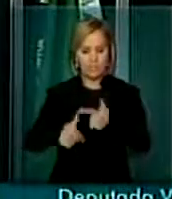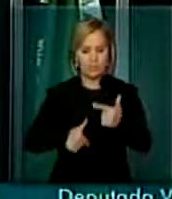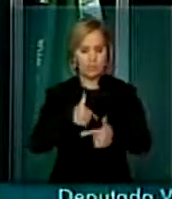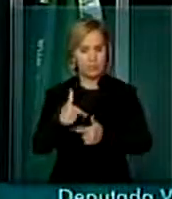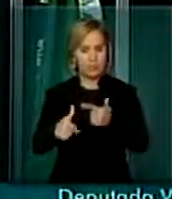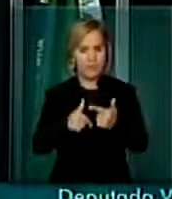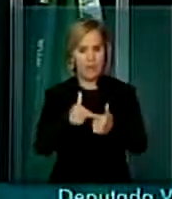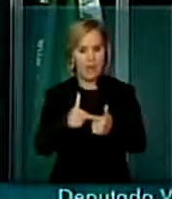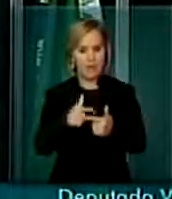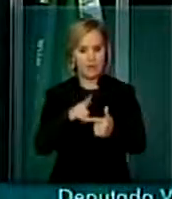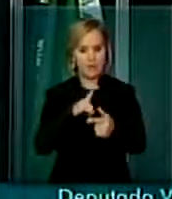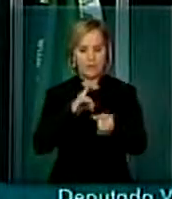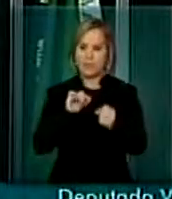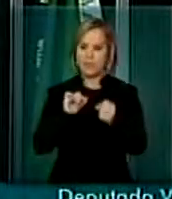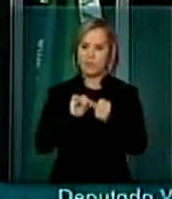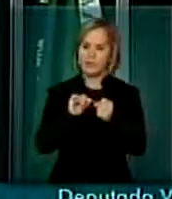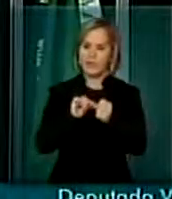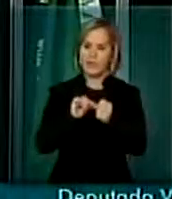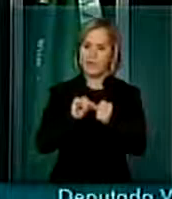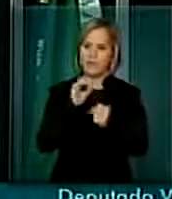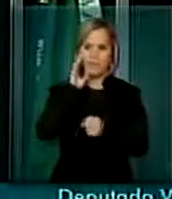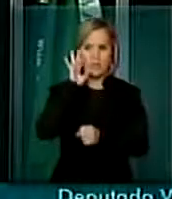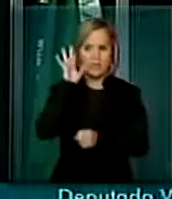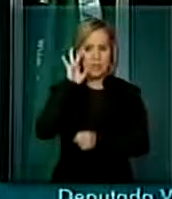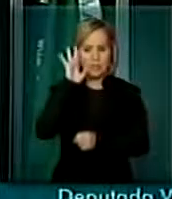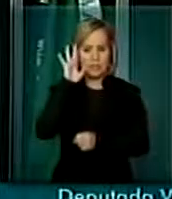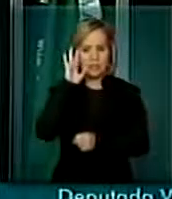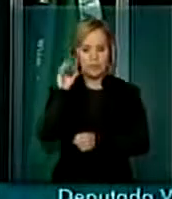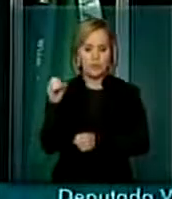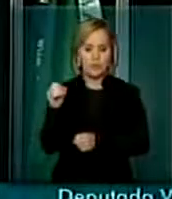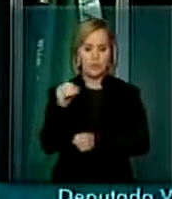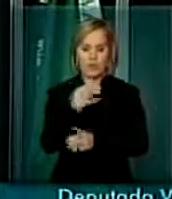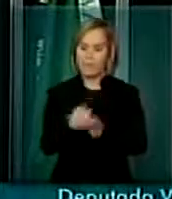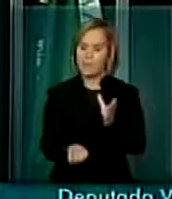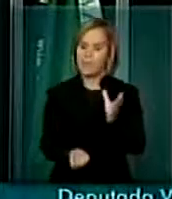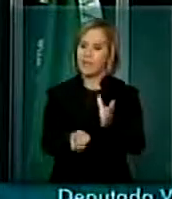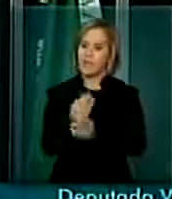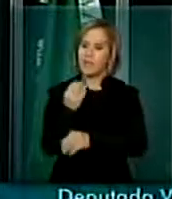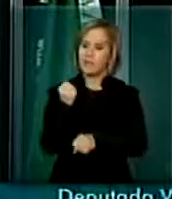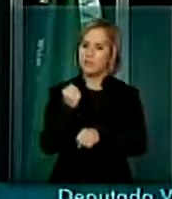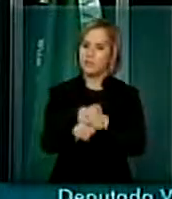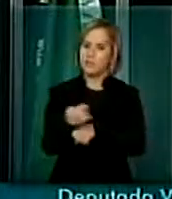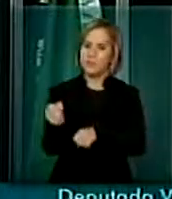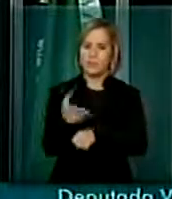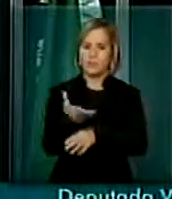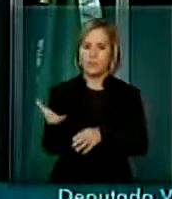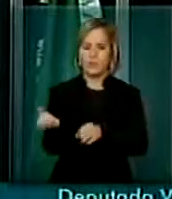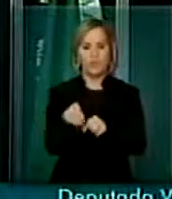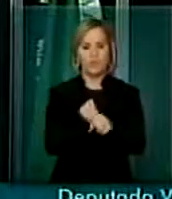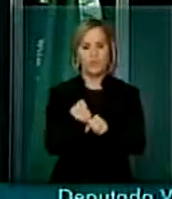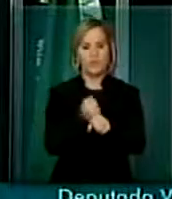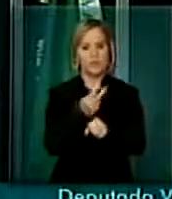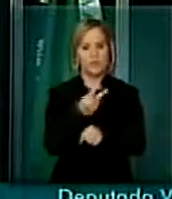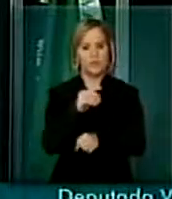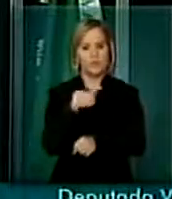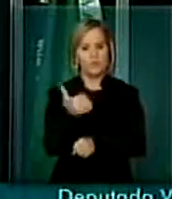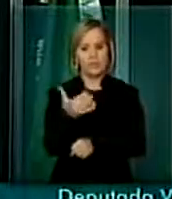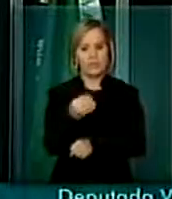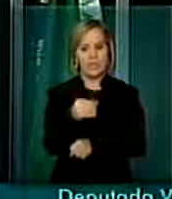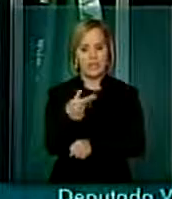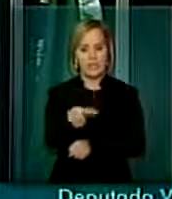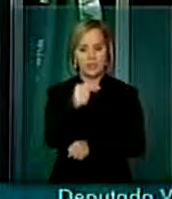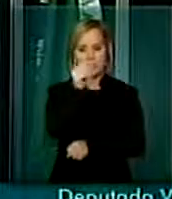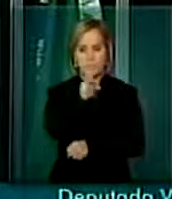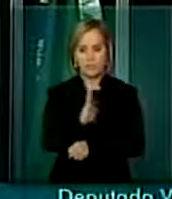uma nova previsão para a geração de novos empregos nesse ano de 2010 no Brasil. Havia